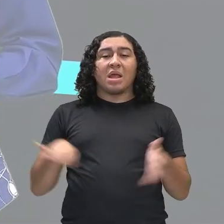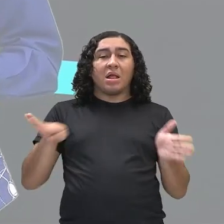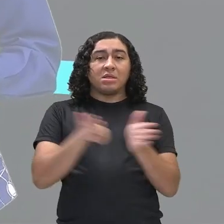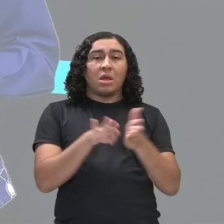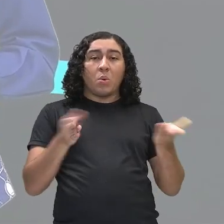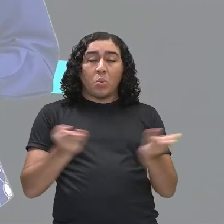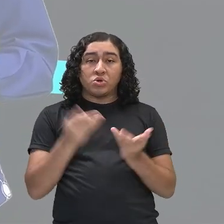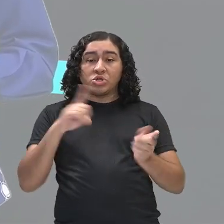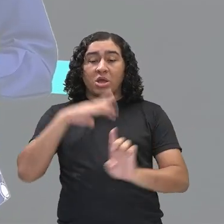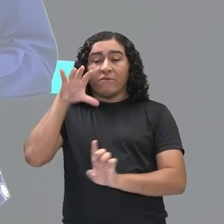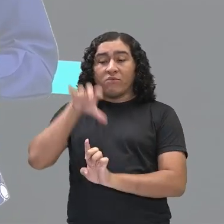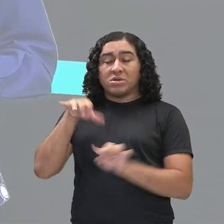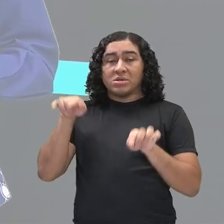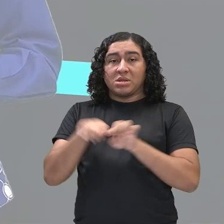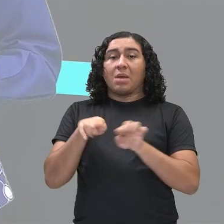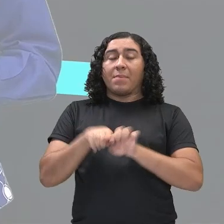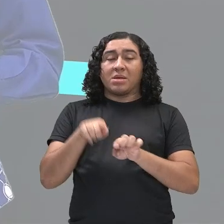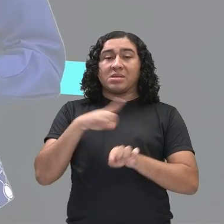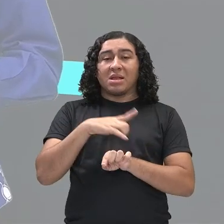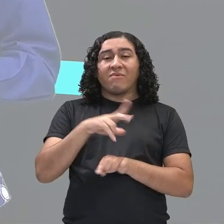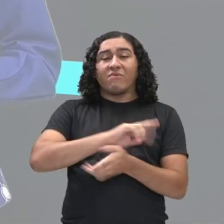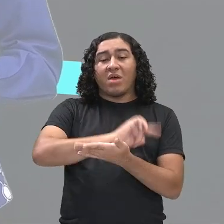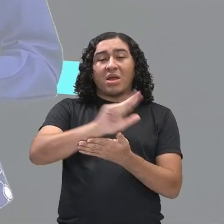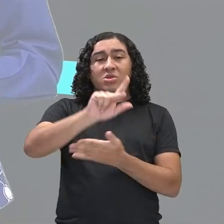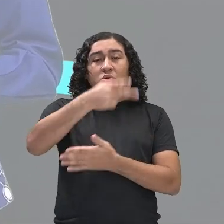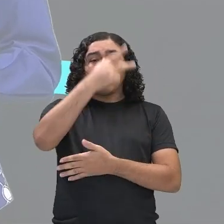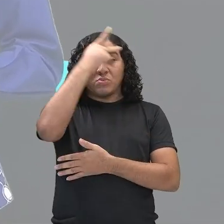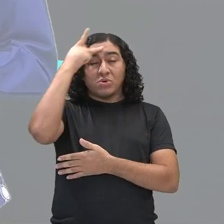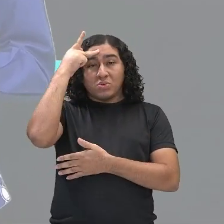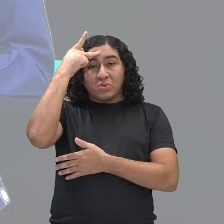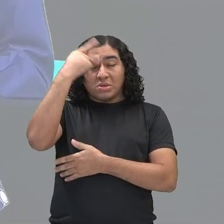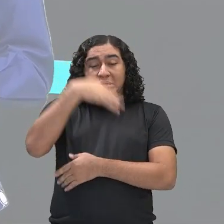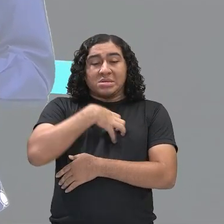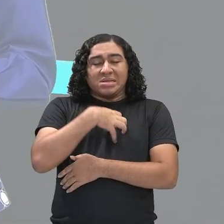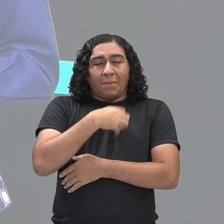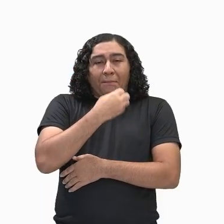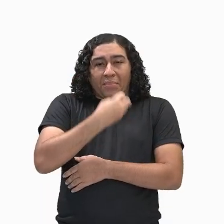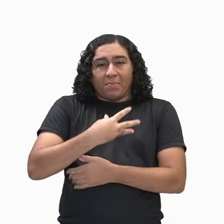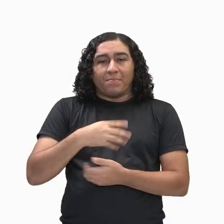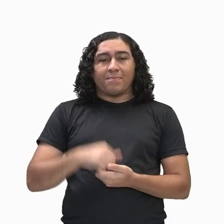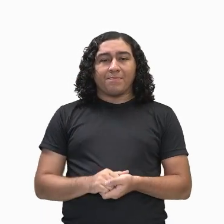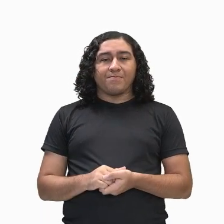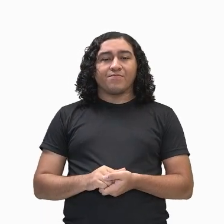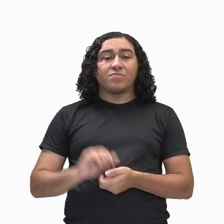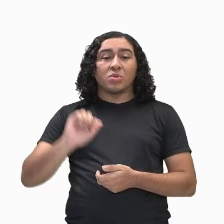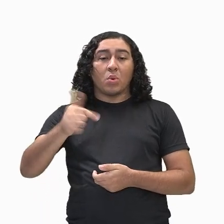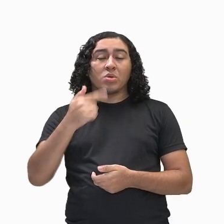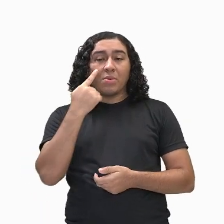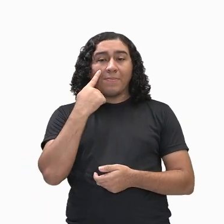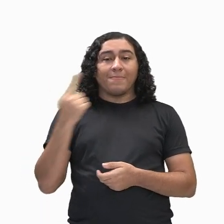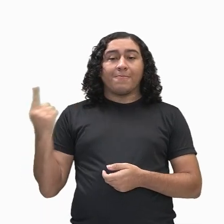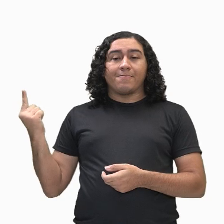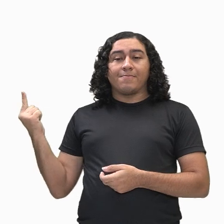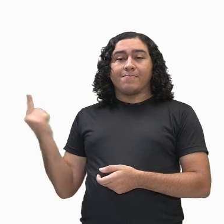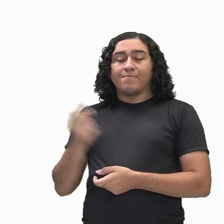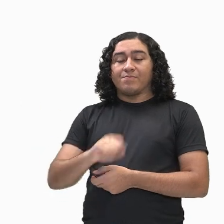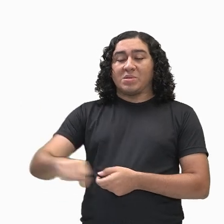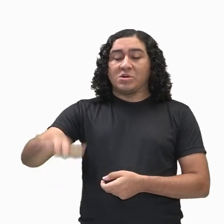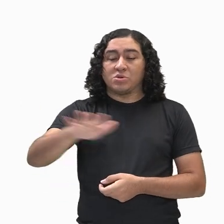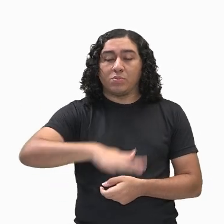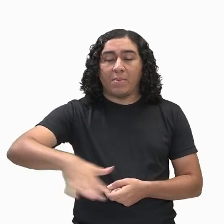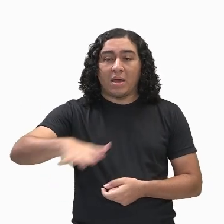impacta e é inspirado por vários outros artistas. Vejamos uma instalação aqui